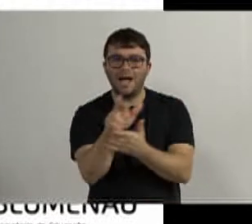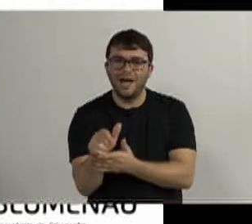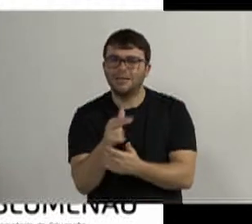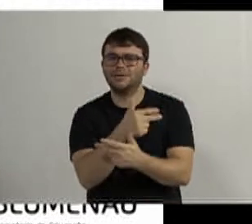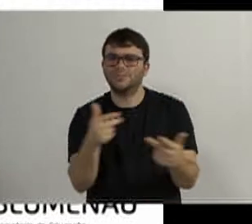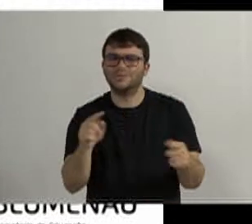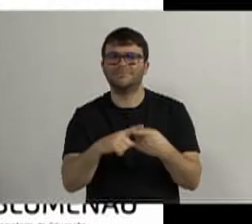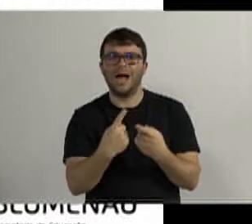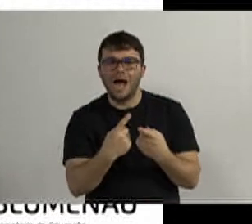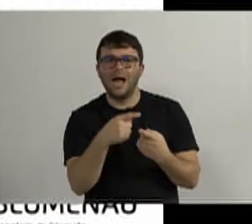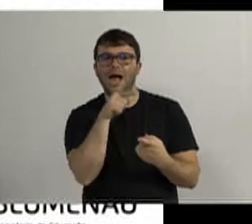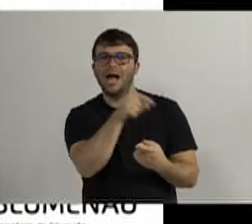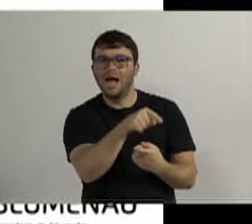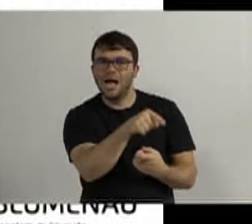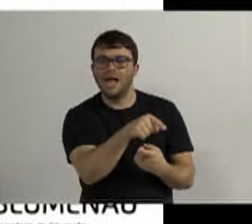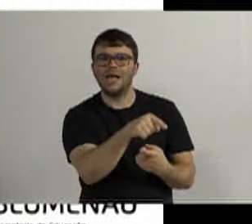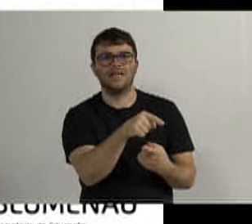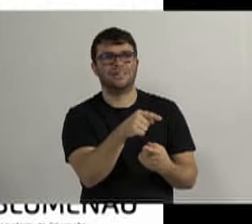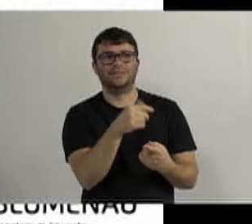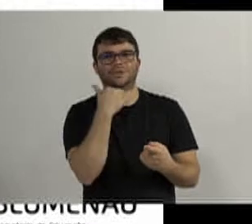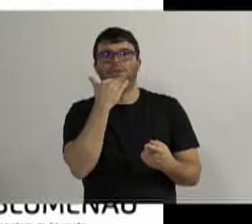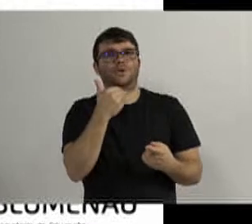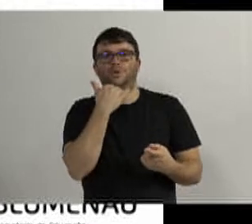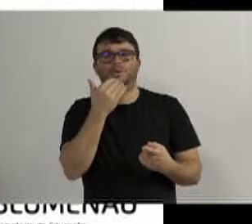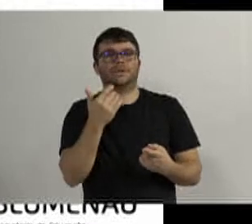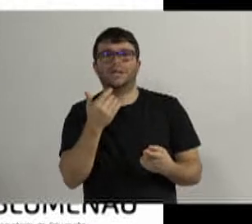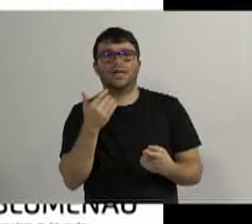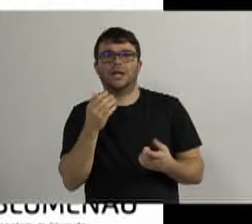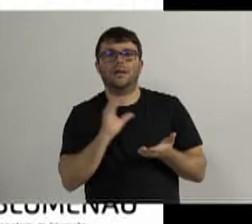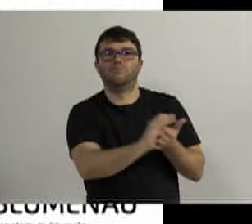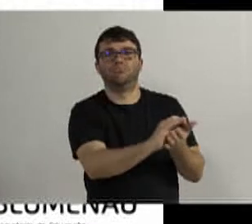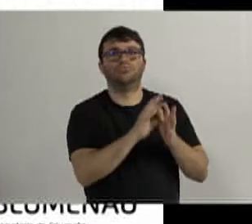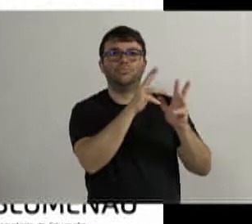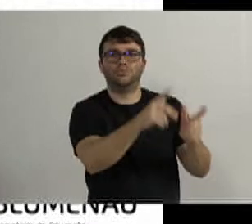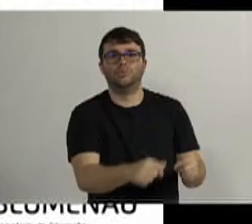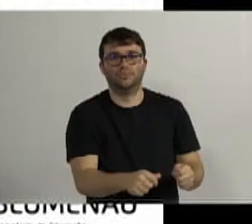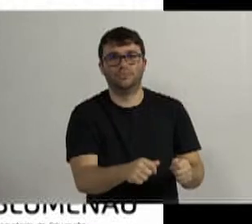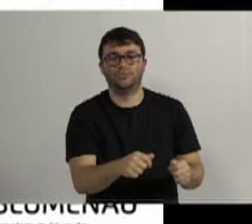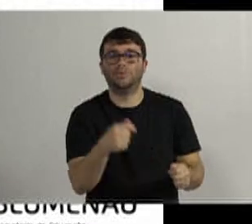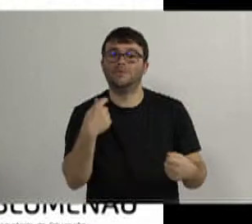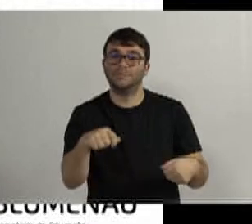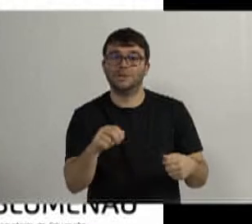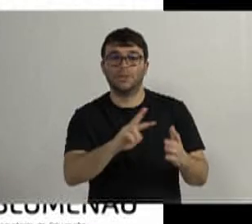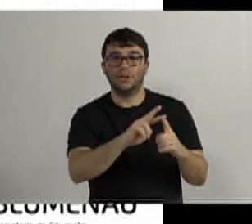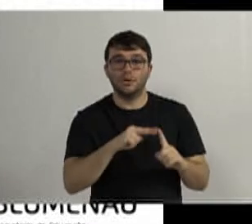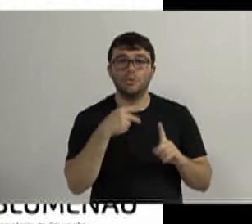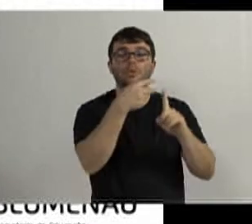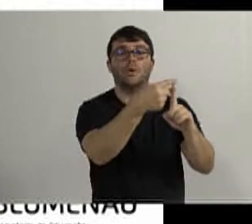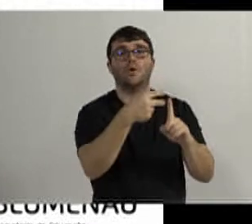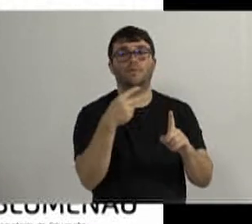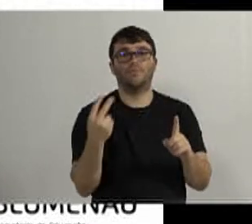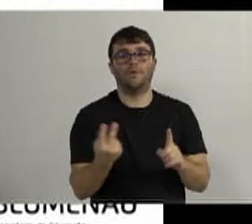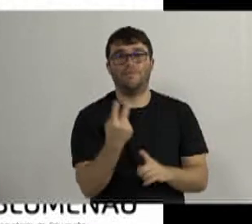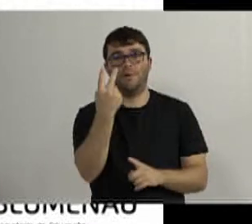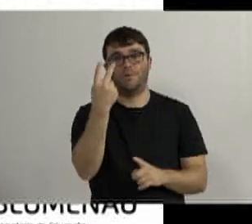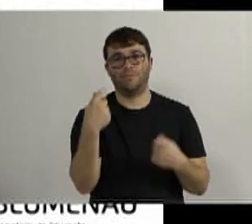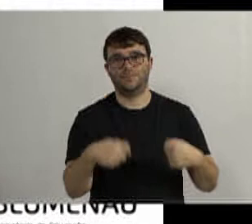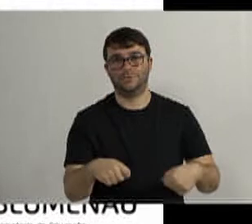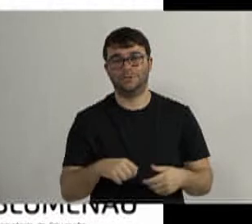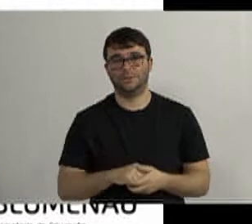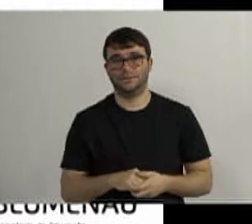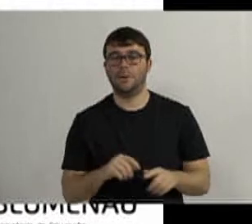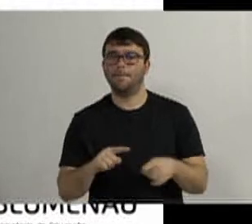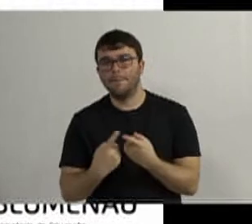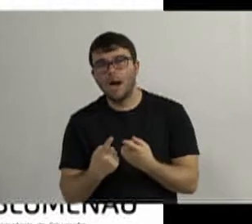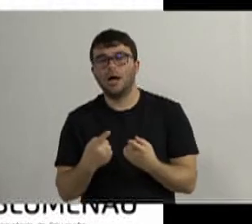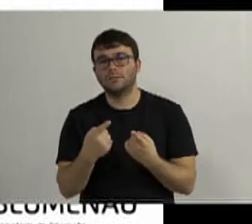eles são absolutamente insuficiente para dar conta de tudo precisaríamos ter no mínimo o dobro de valor em termos de valor mas é o